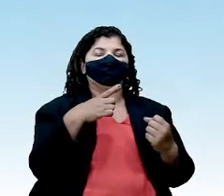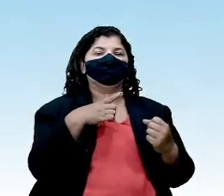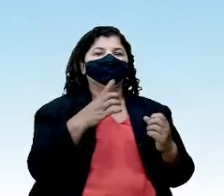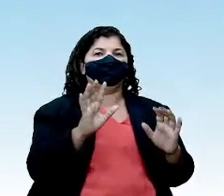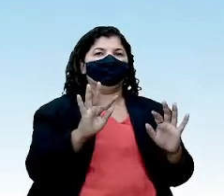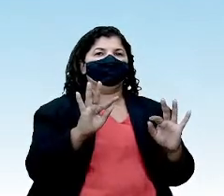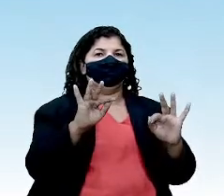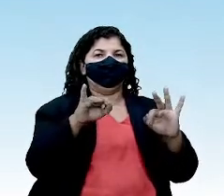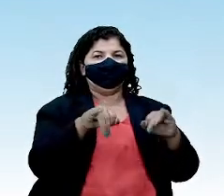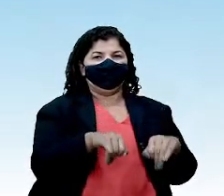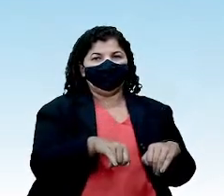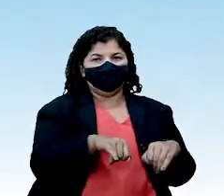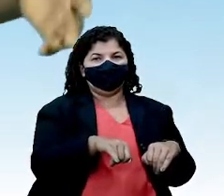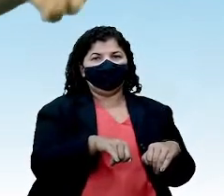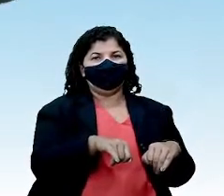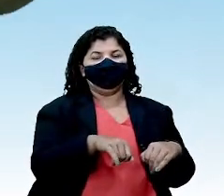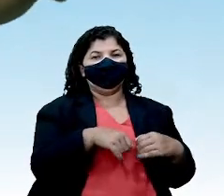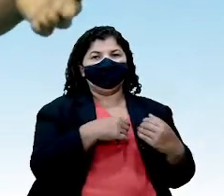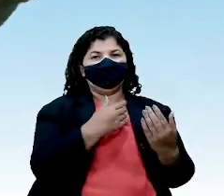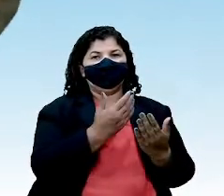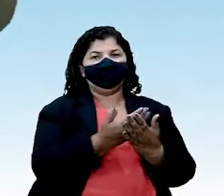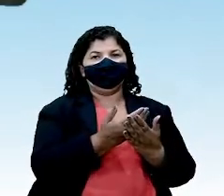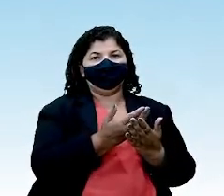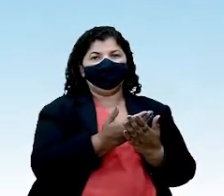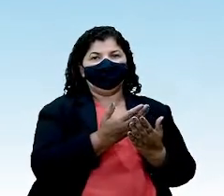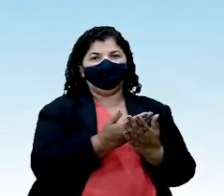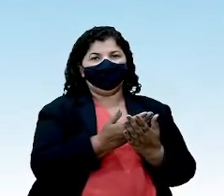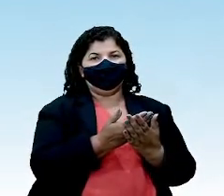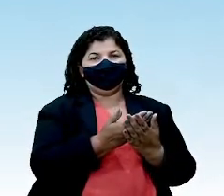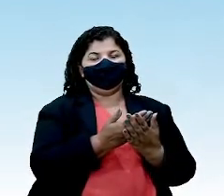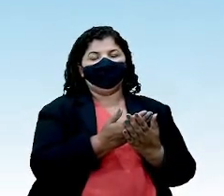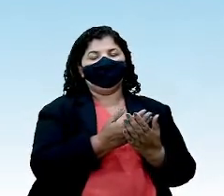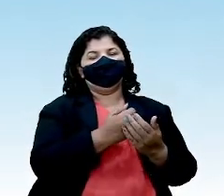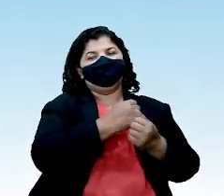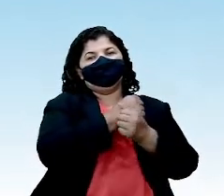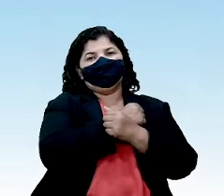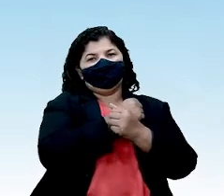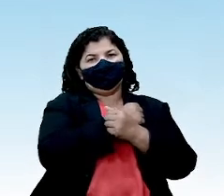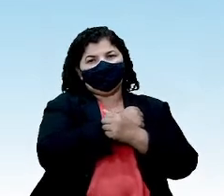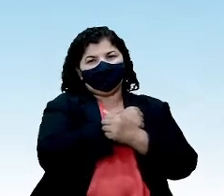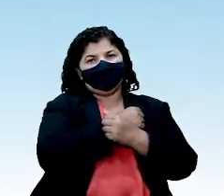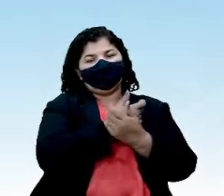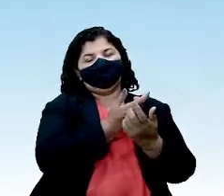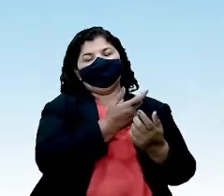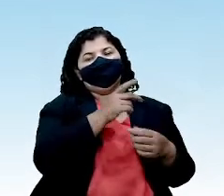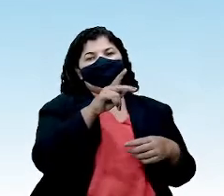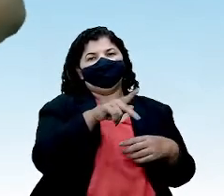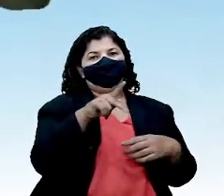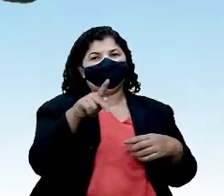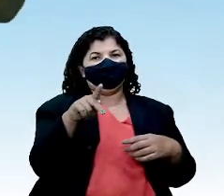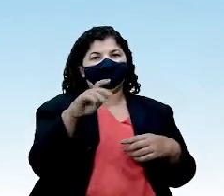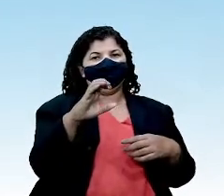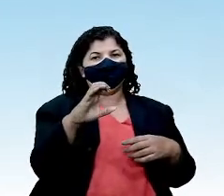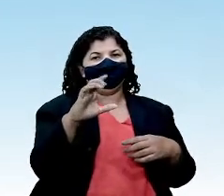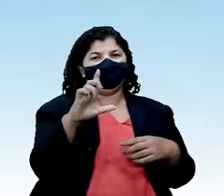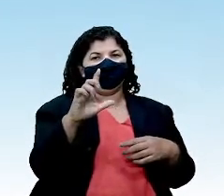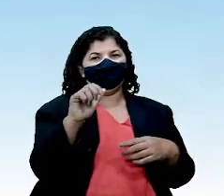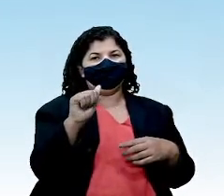Né? Deixando para vocês um forte abraço do professor Cláudio Nascimento, queres ou não queres, e um abraço